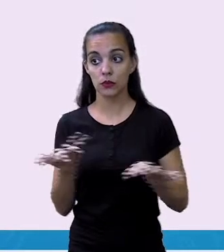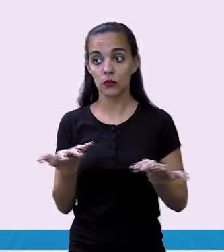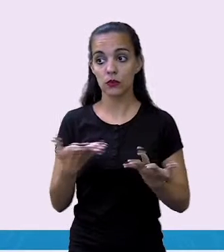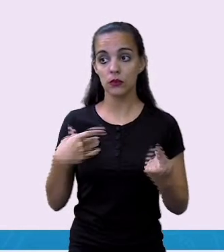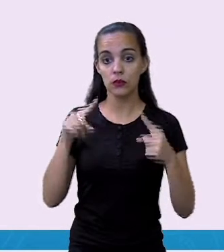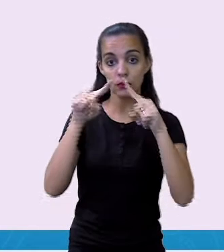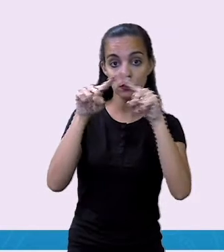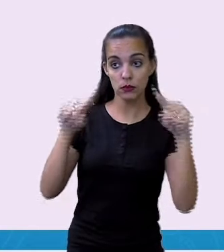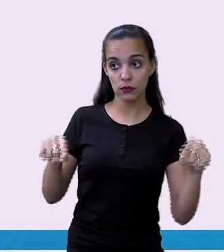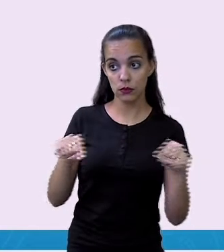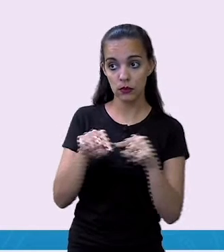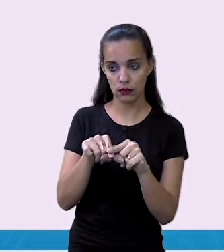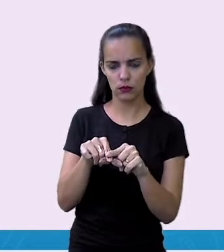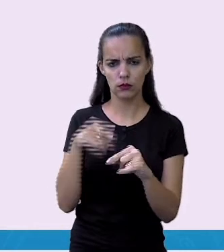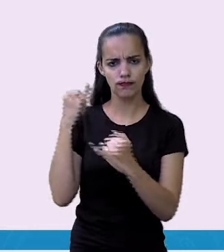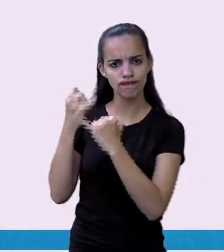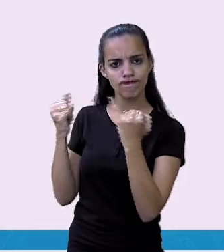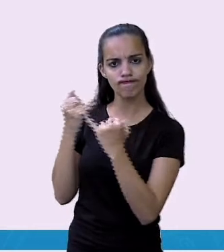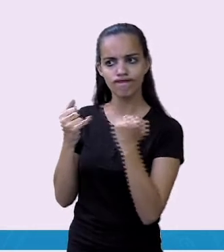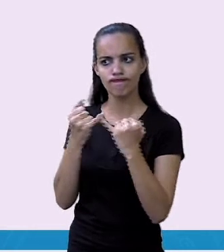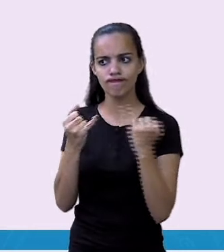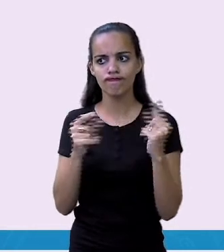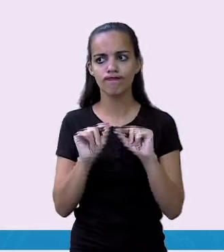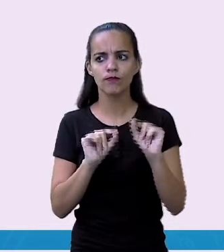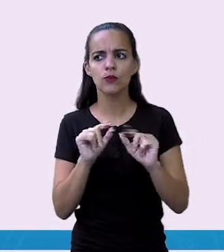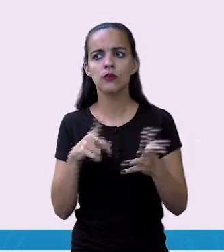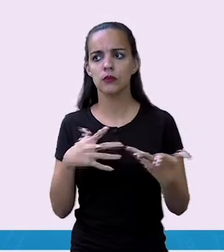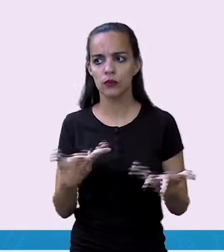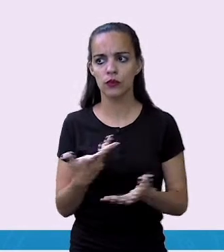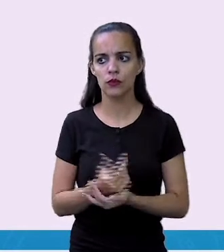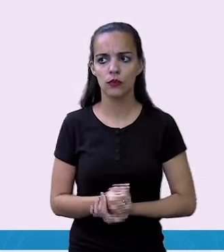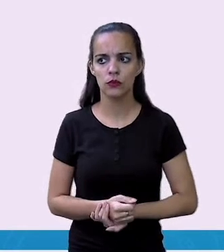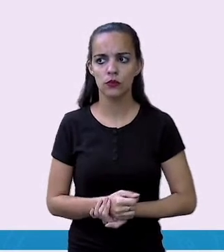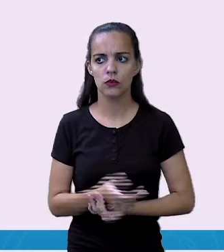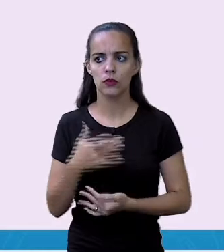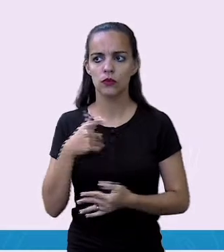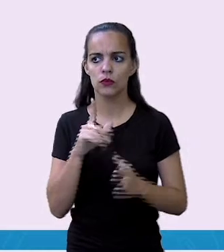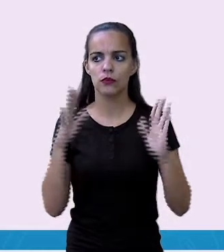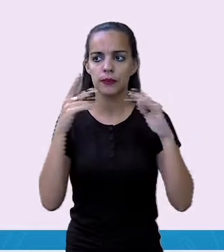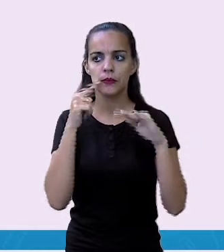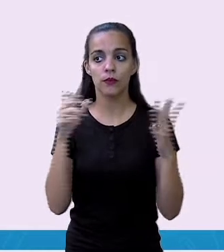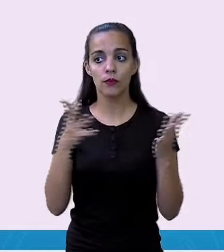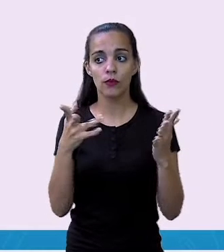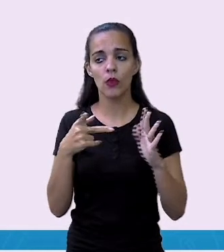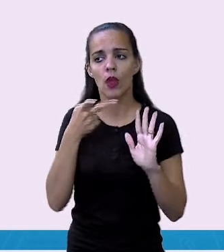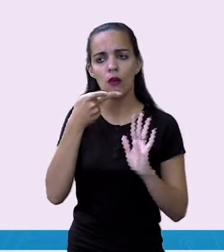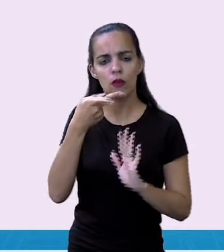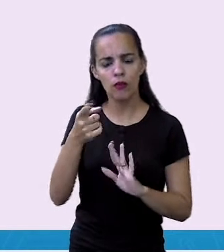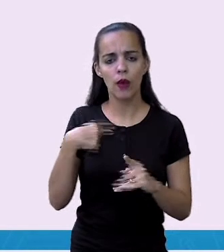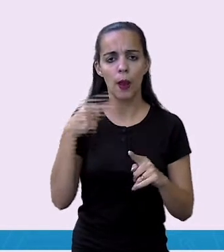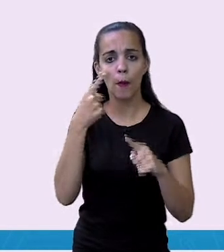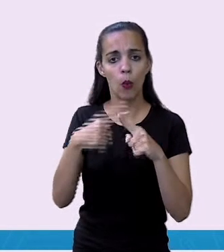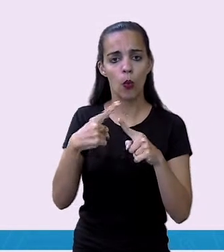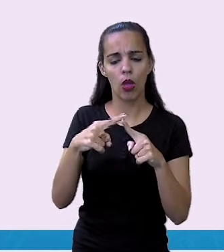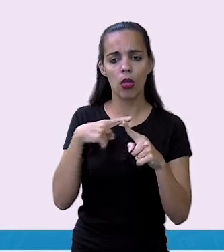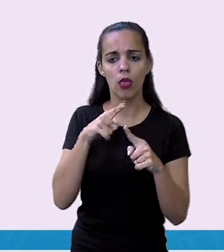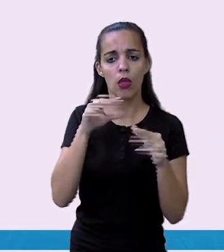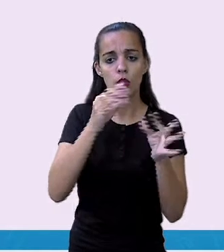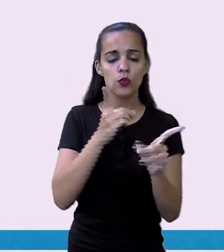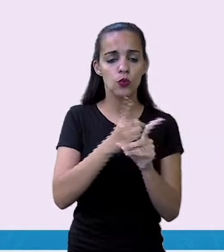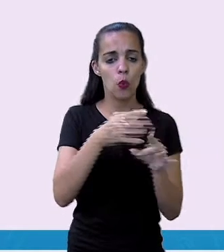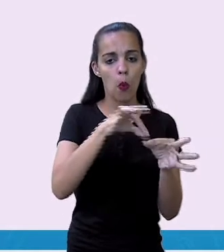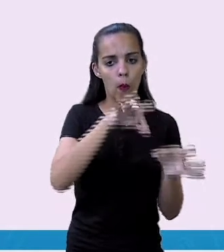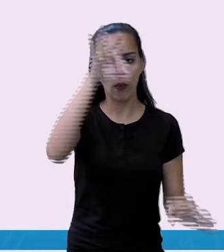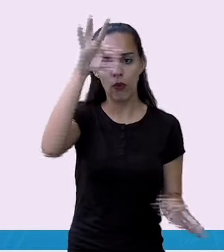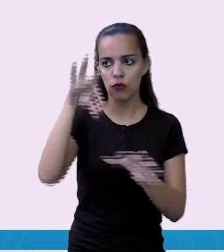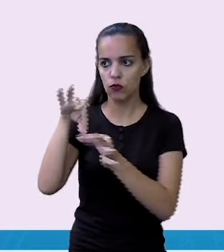Agora, triângulos semelhantes. Eles são semelhantes? Claro que eu vou olhar a medida dos lados e vou olhar